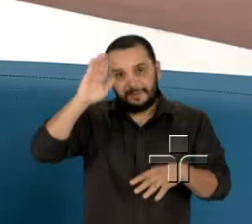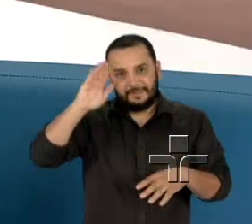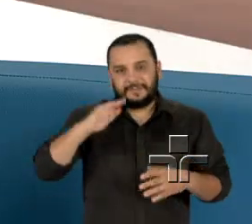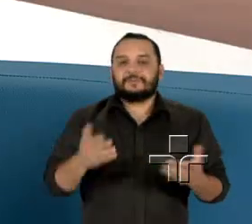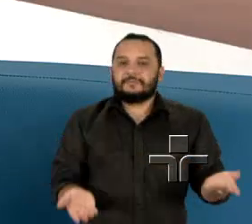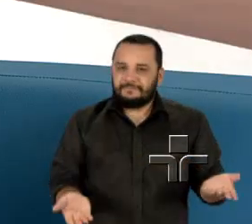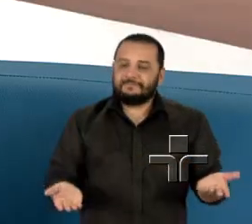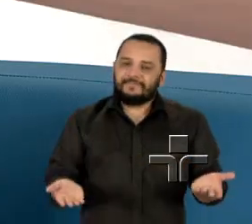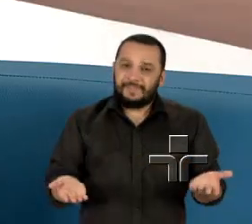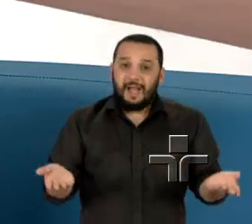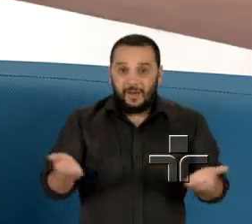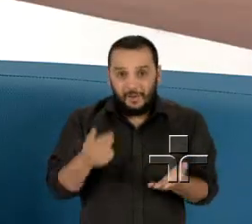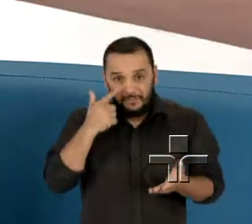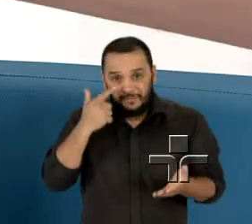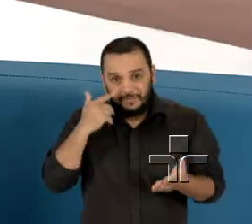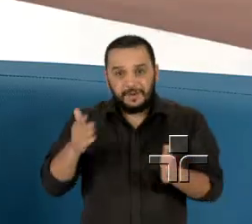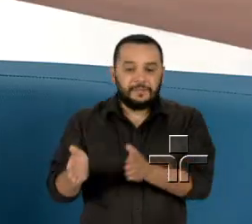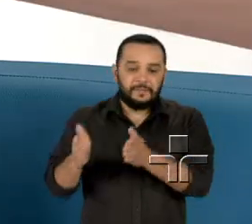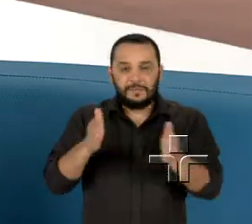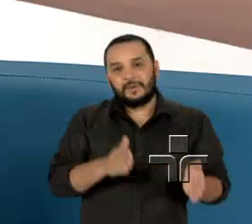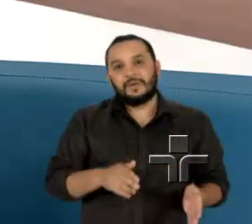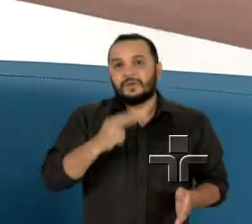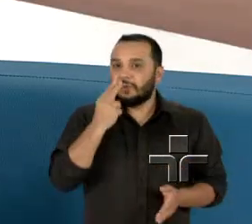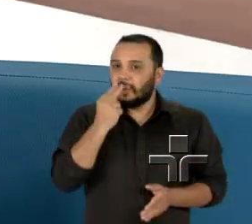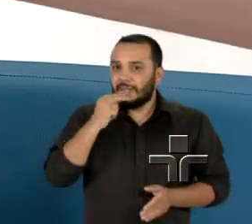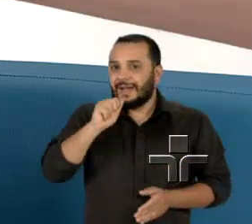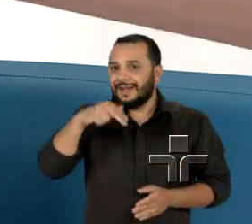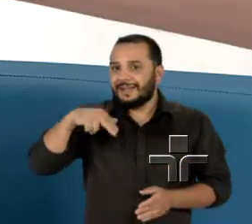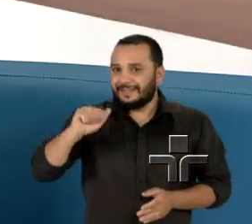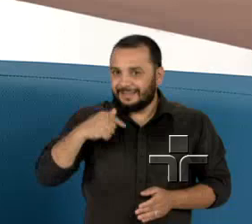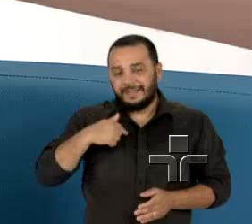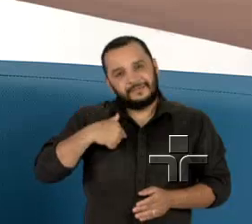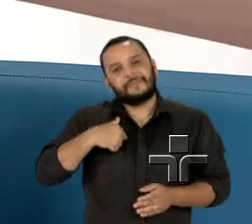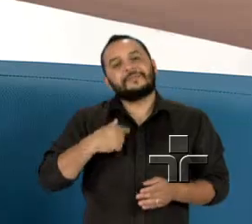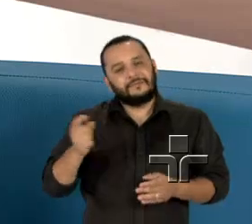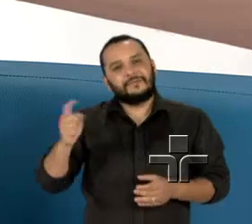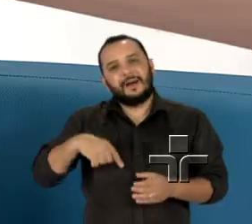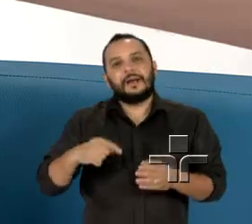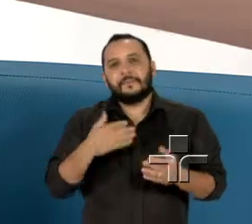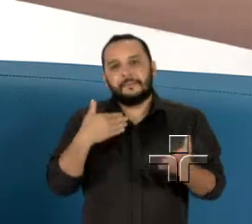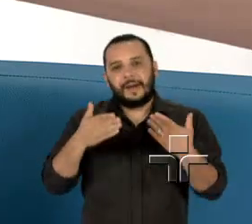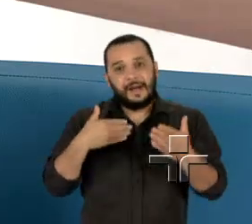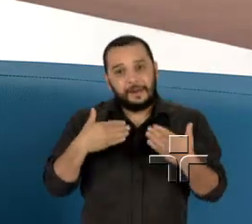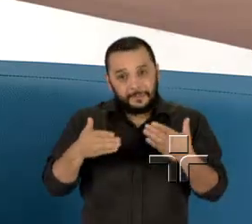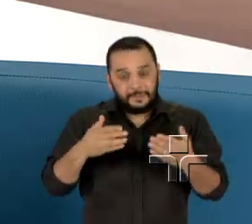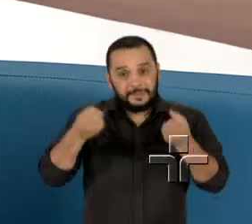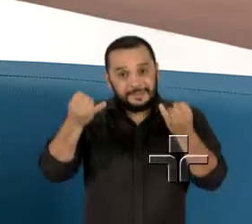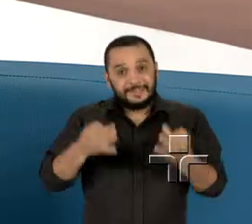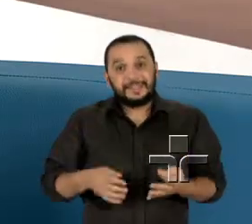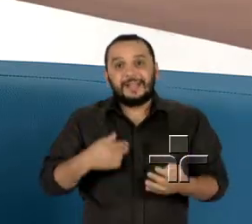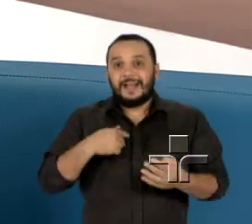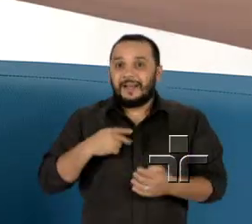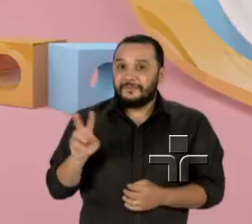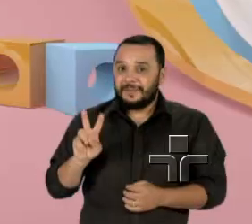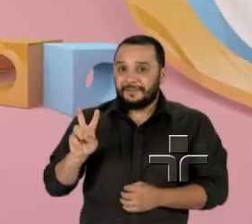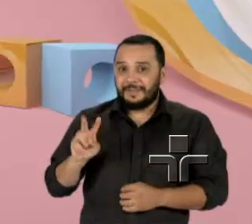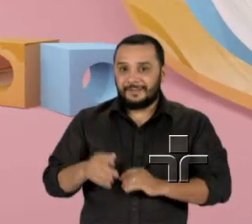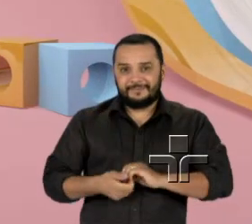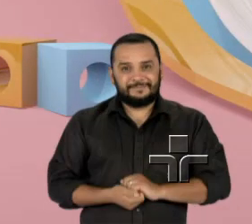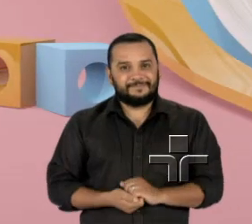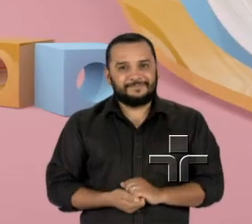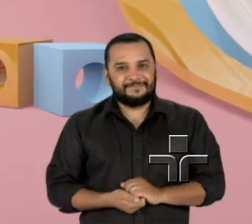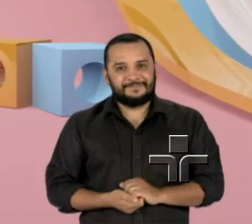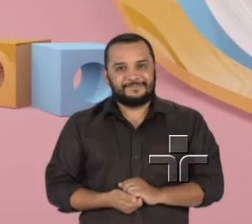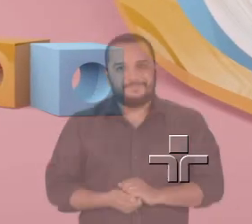olha, no próximo bloco, a nutróloga Ana Luísa Vilela vem fazer parte do papo para falar sobre vitaminas.